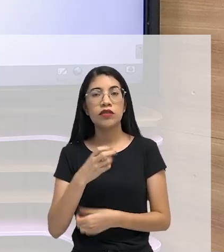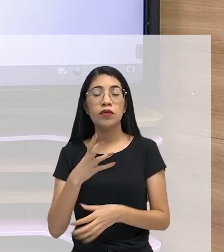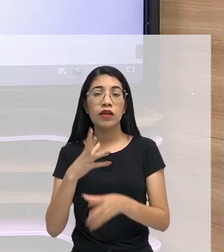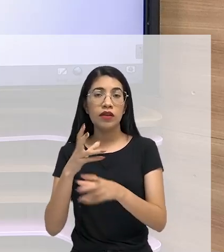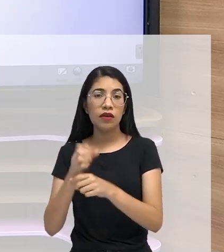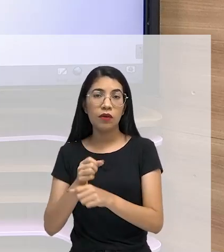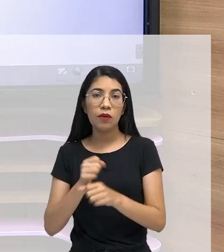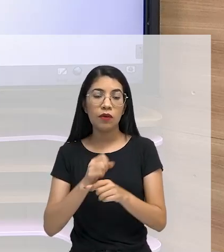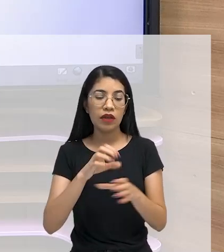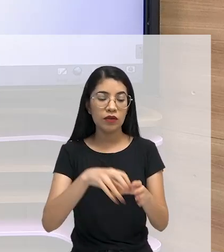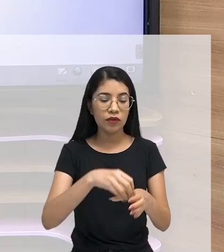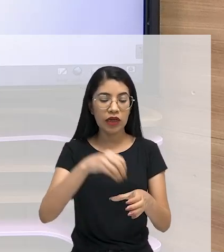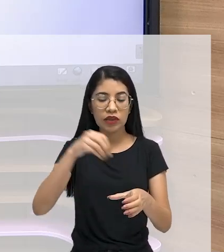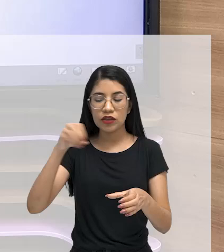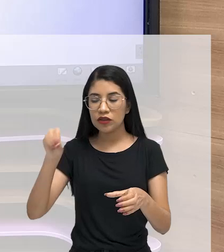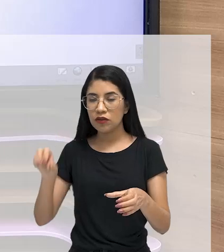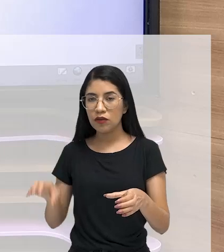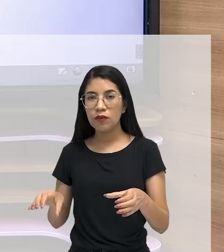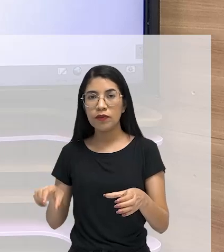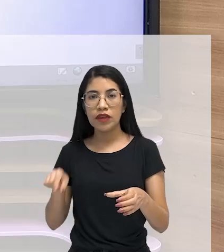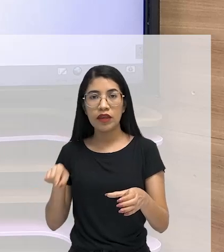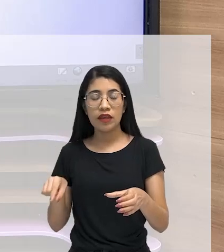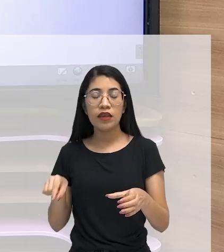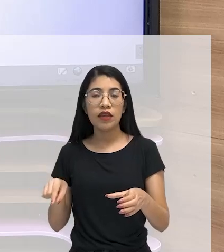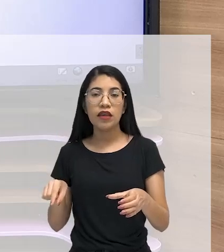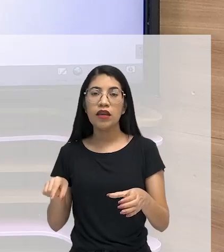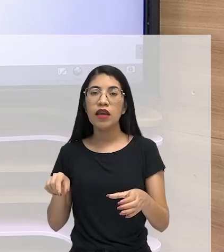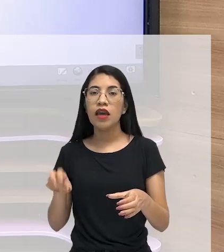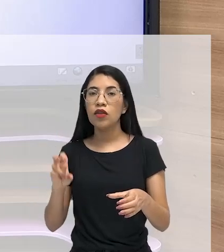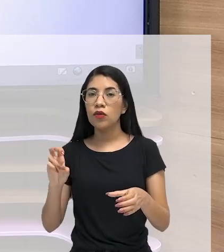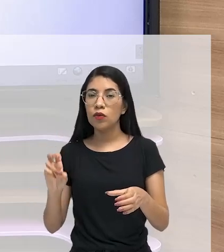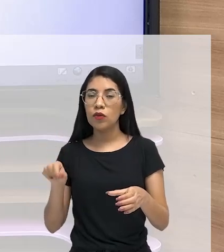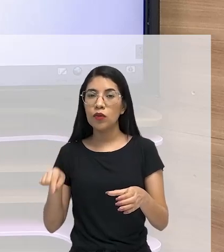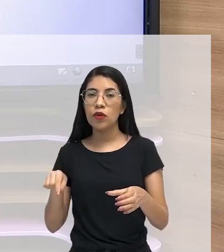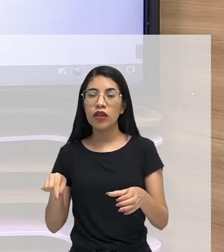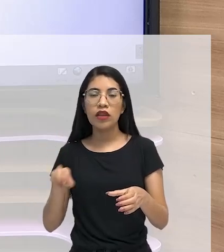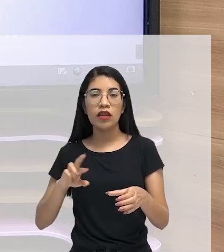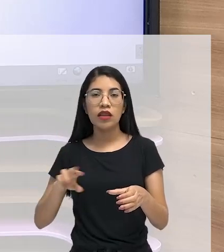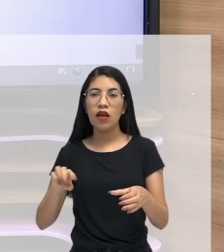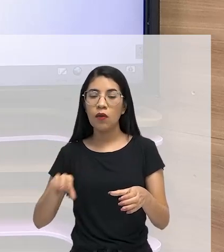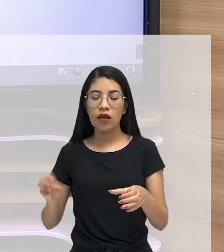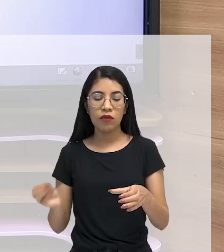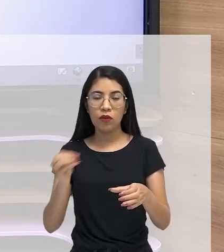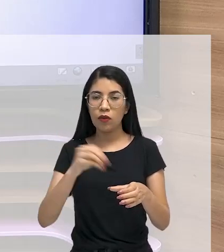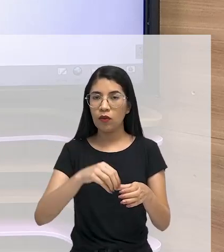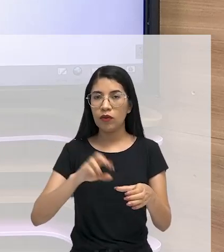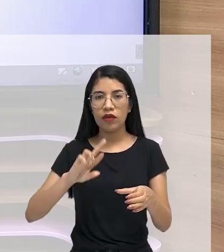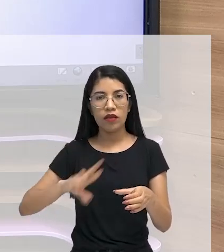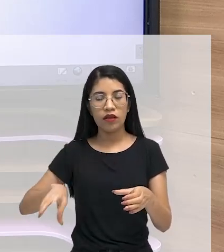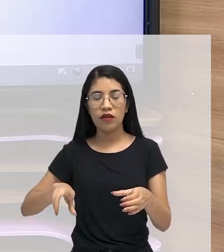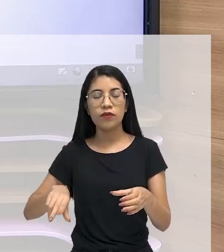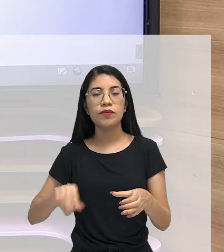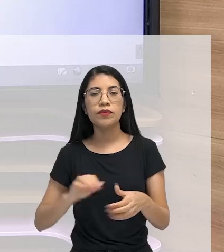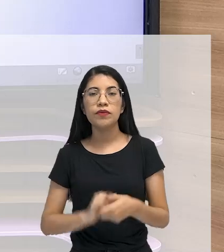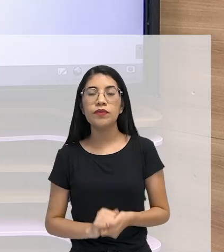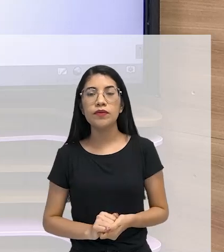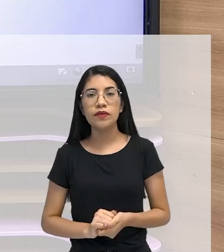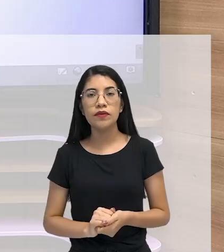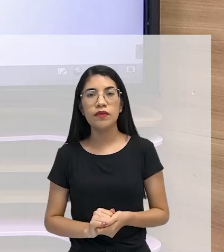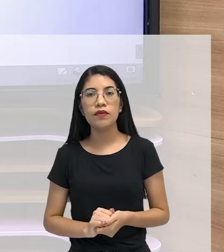5. Tirou a bolinha de número 5. Essa bolinha que você tirou de dentro dessa caixa, ela não volta mais. Então